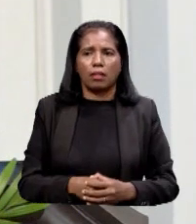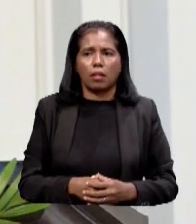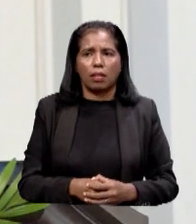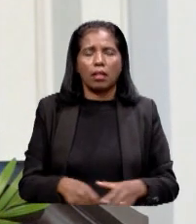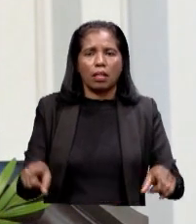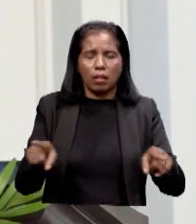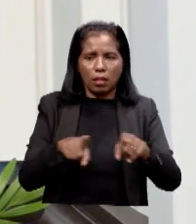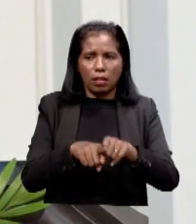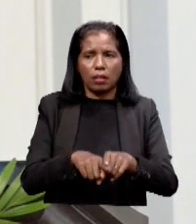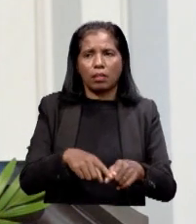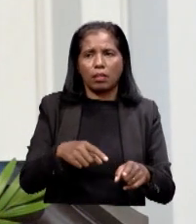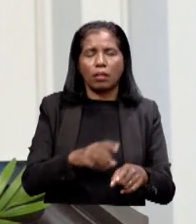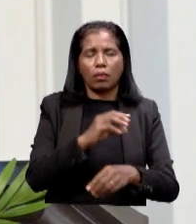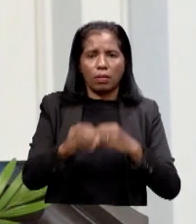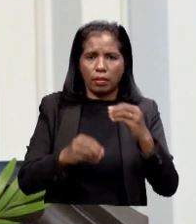amizade relação